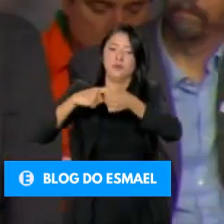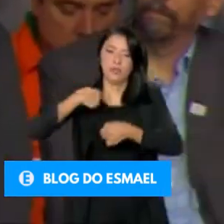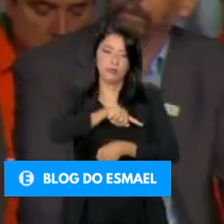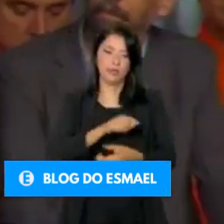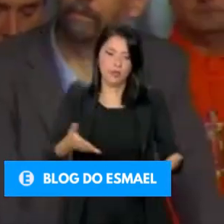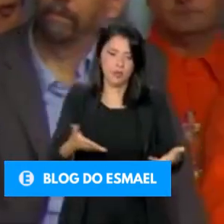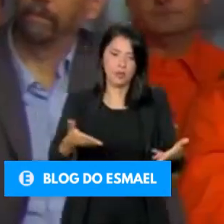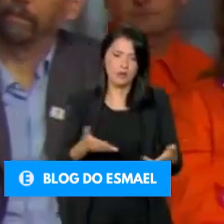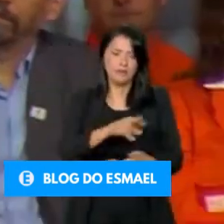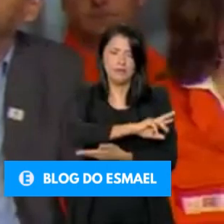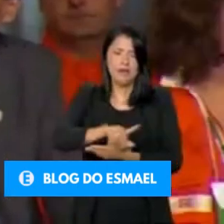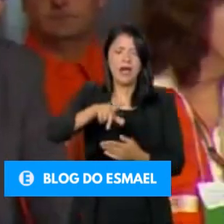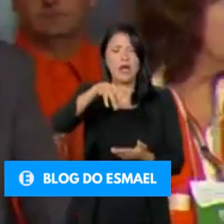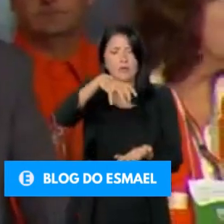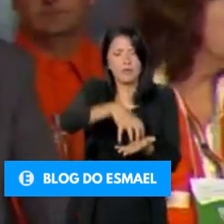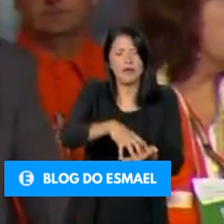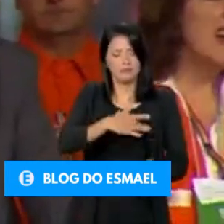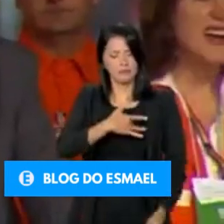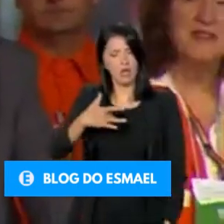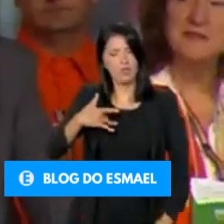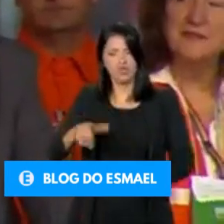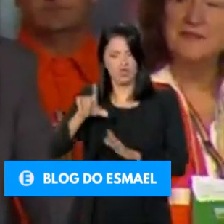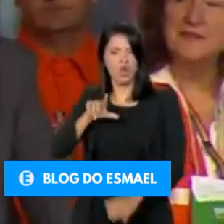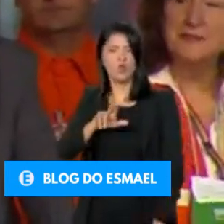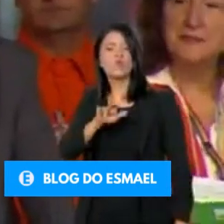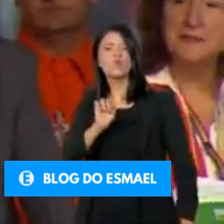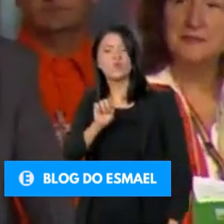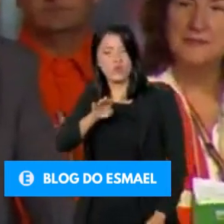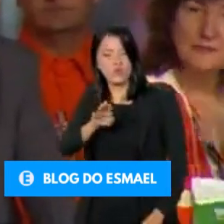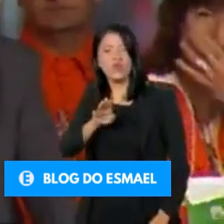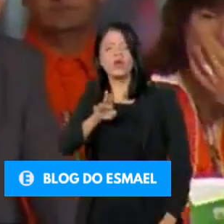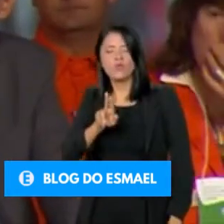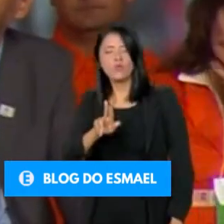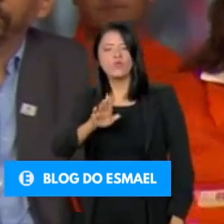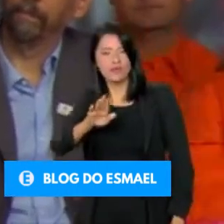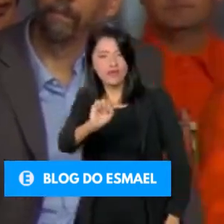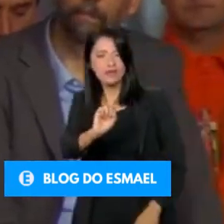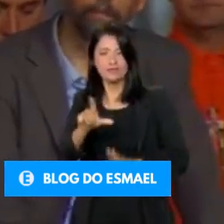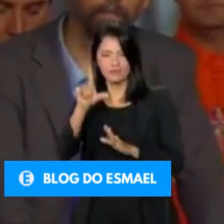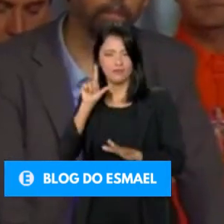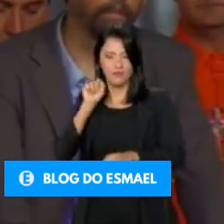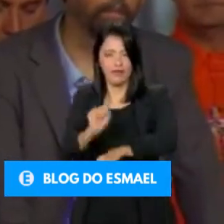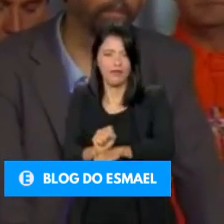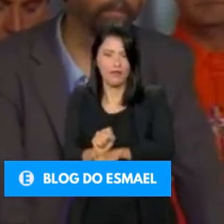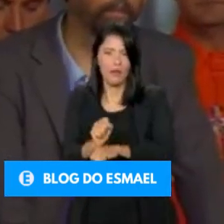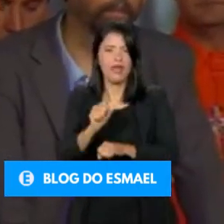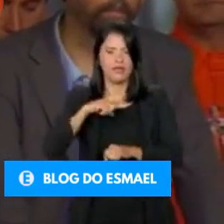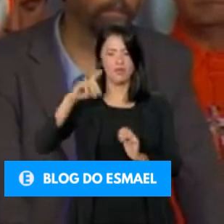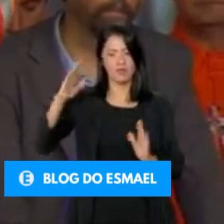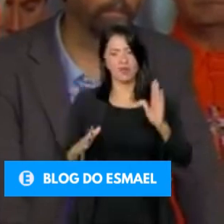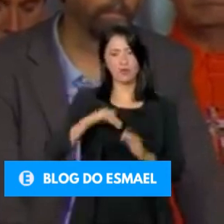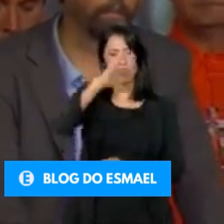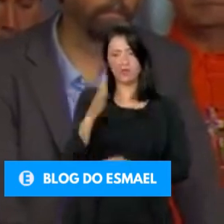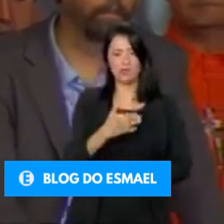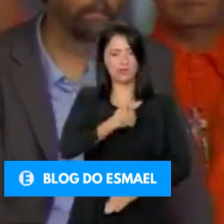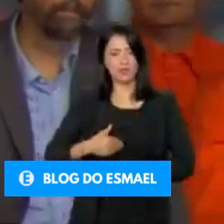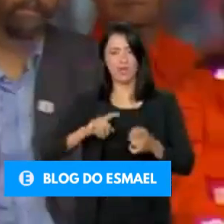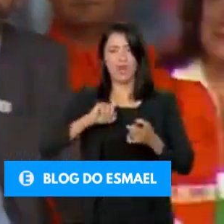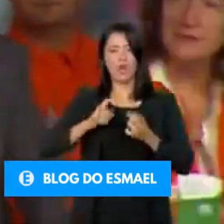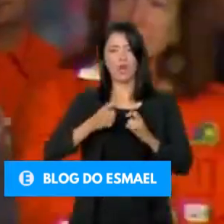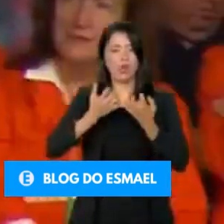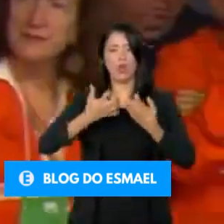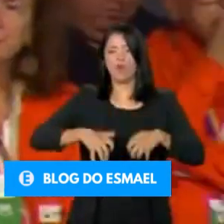que foi desmontado. Porque, na verdade, a gente teve um período em que o Brasil não era governado. Era como se fosse uma